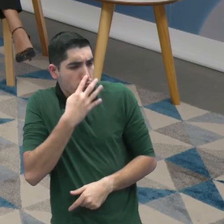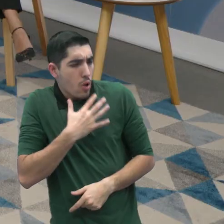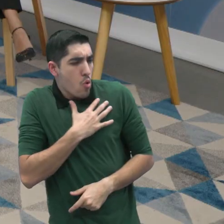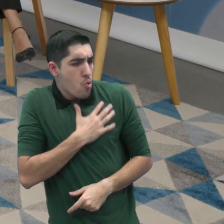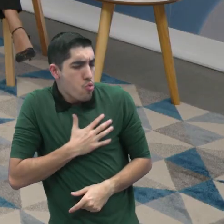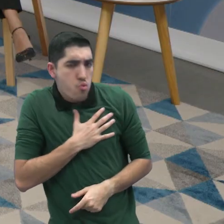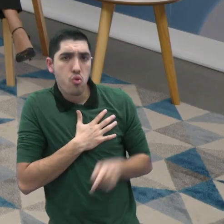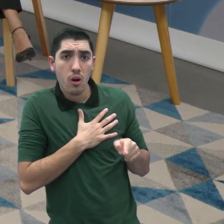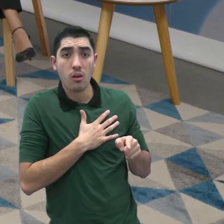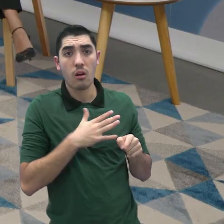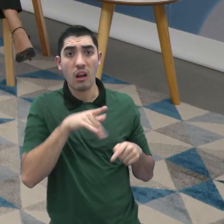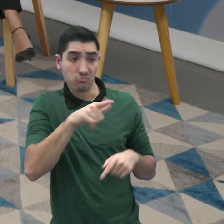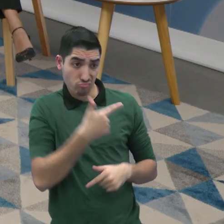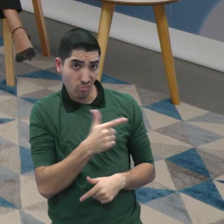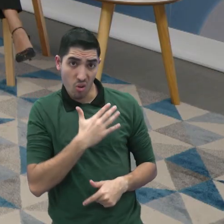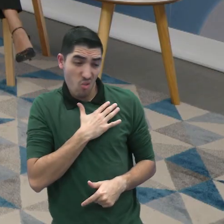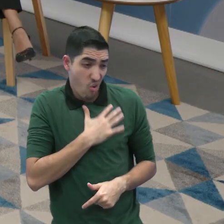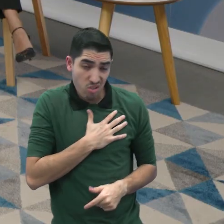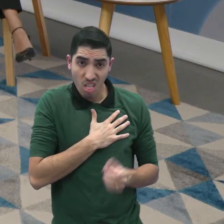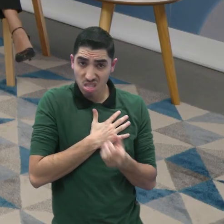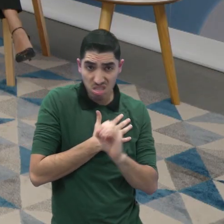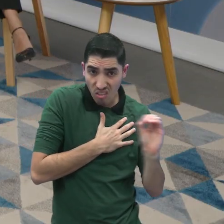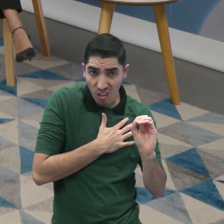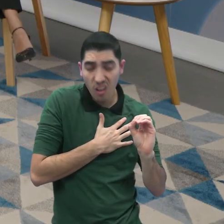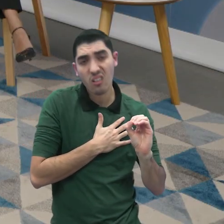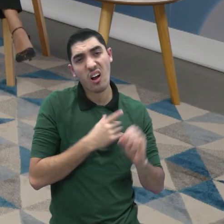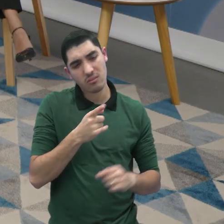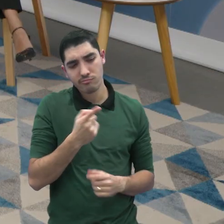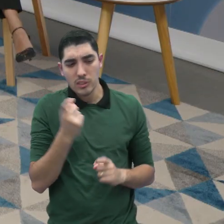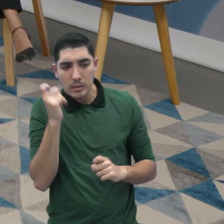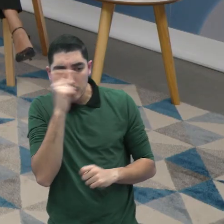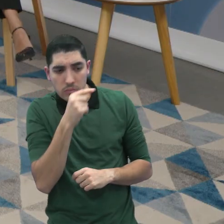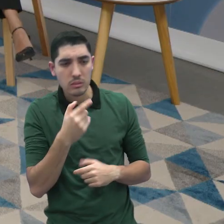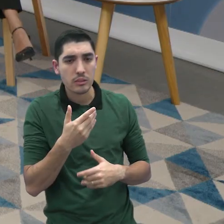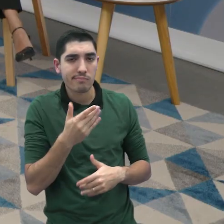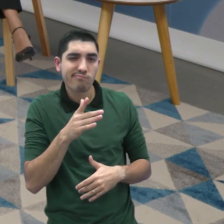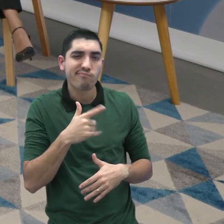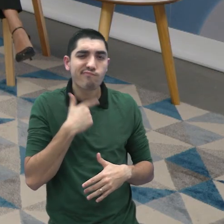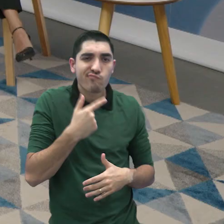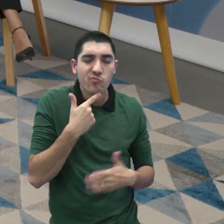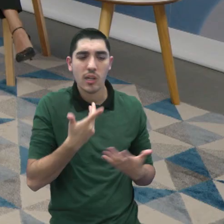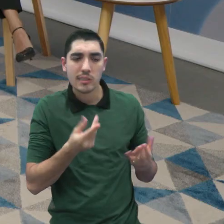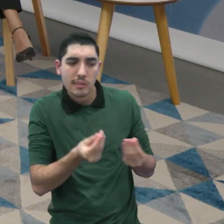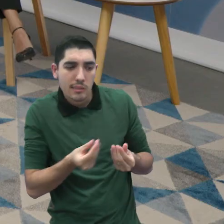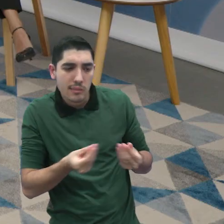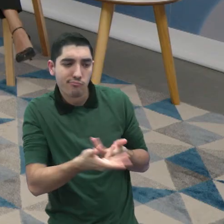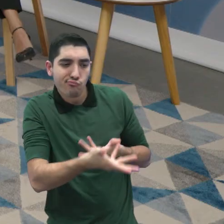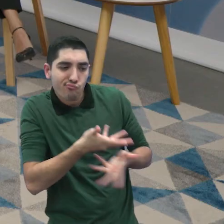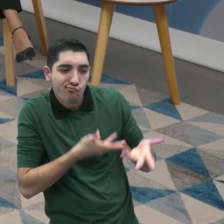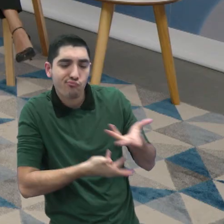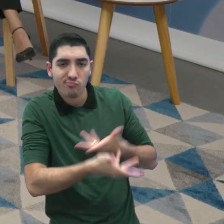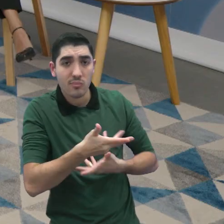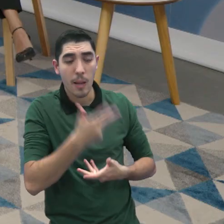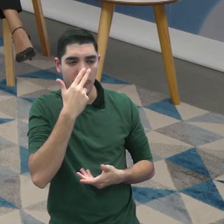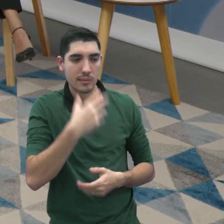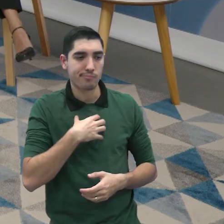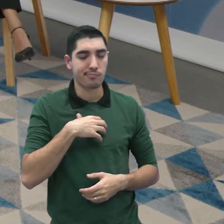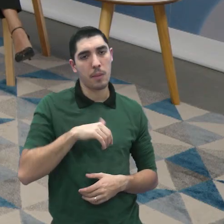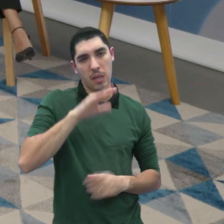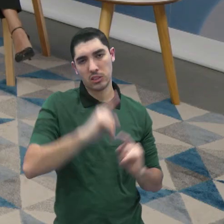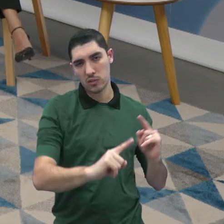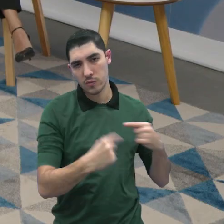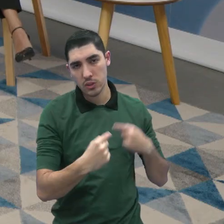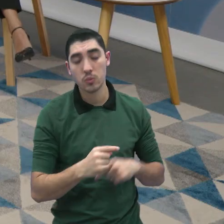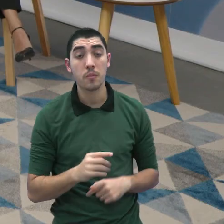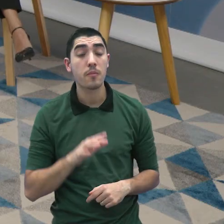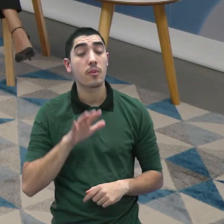fugir, mas a gente precisa controlar, né? No caso, a paixão tem muito essa questão da sensação de pertencimento e